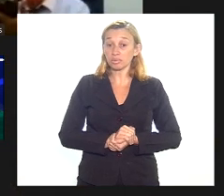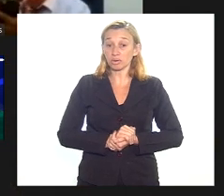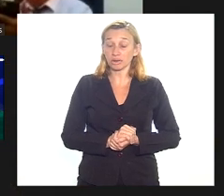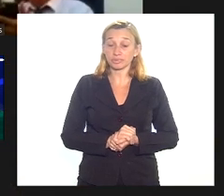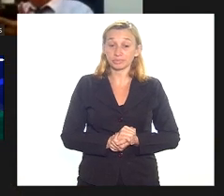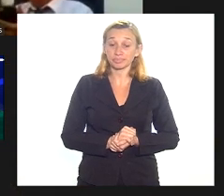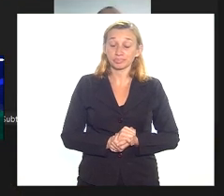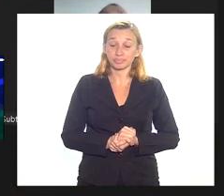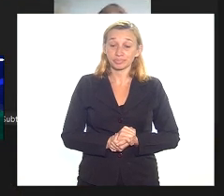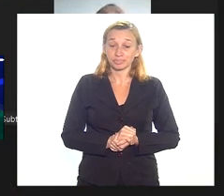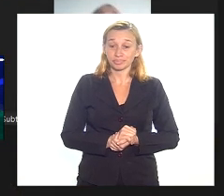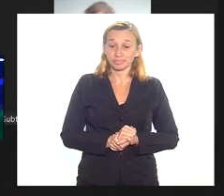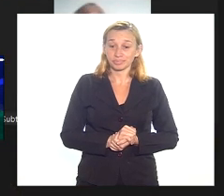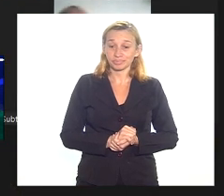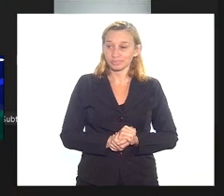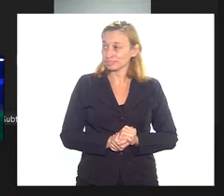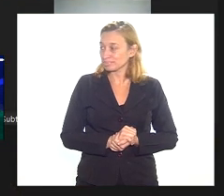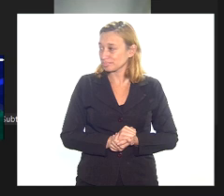Deputado Paulo.